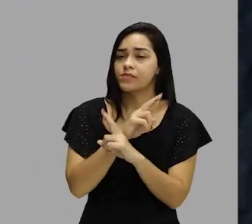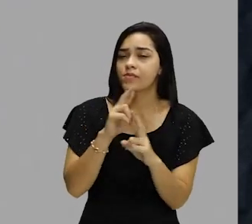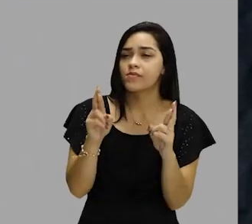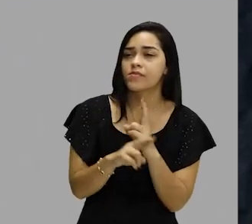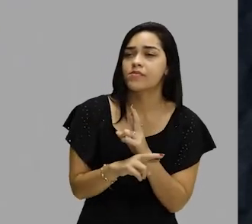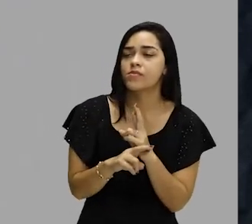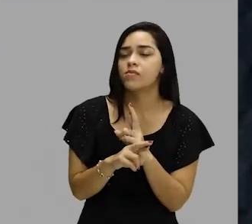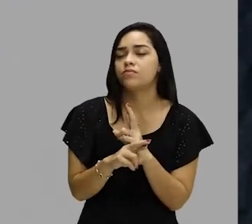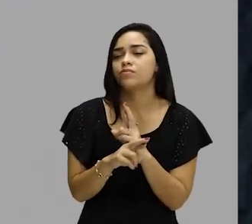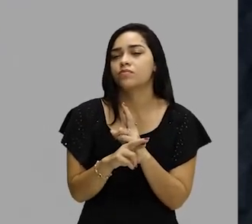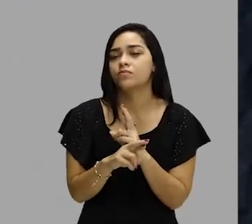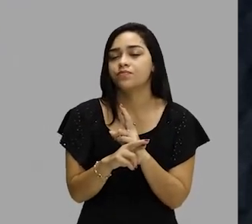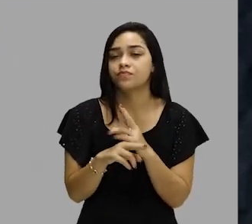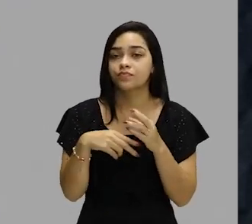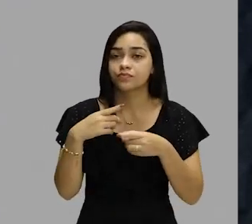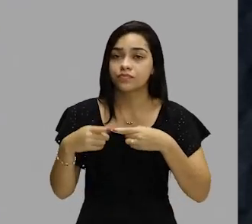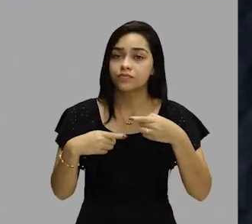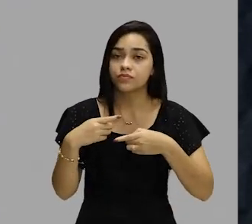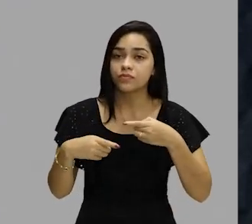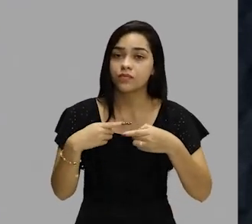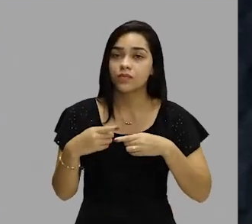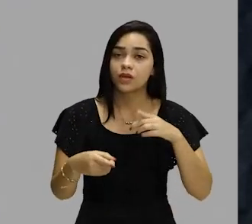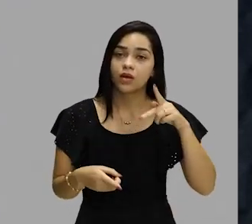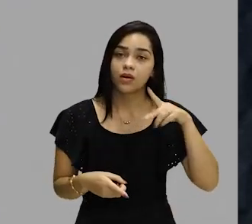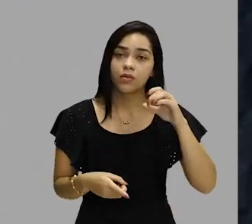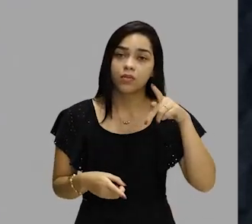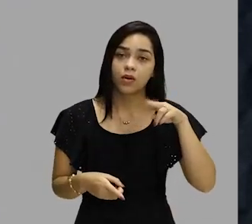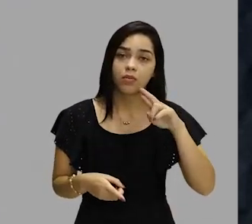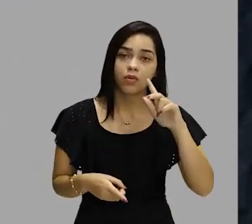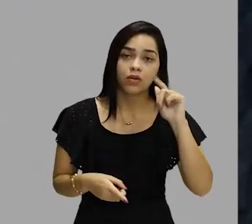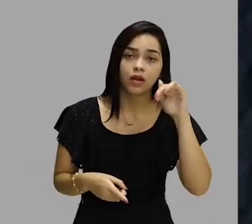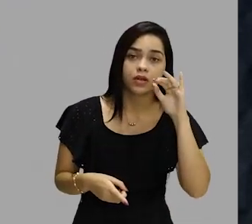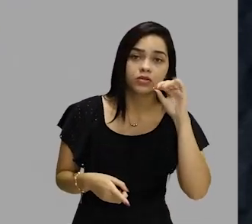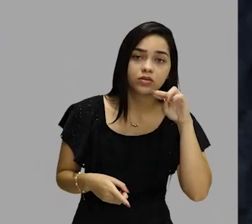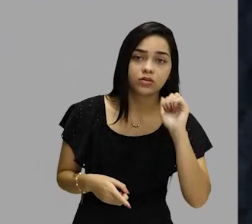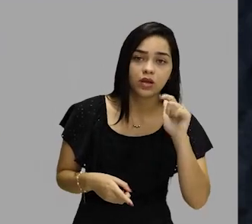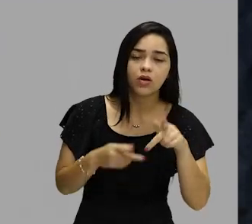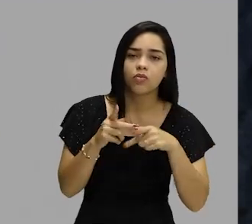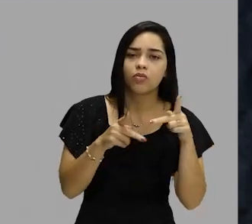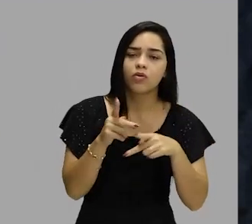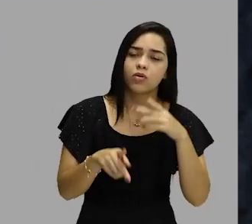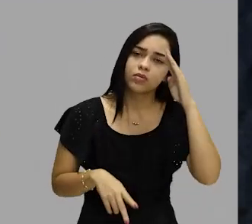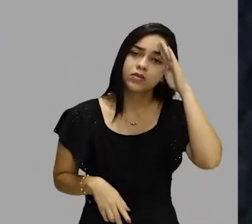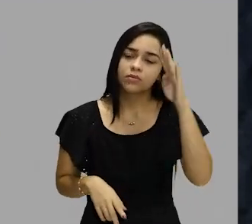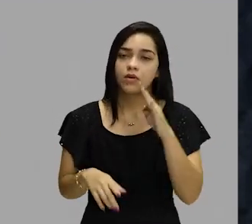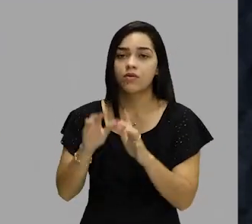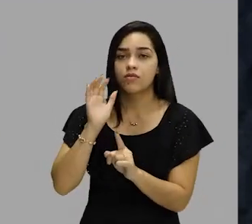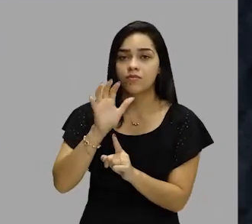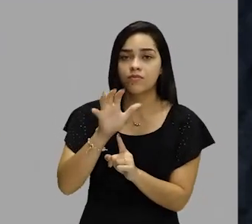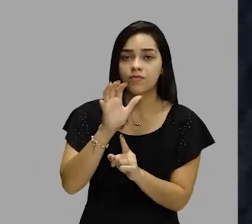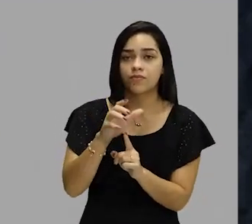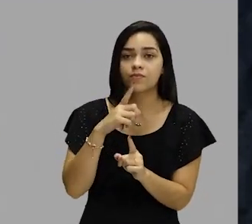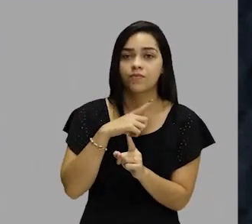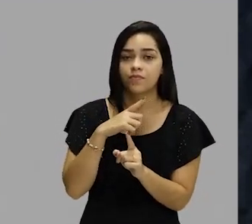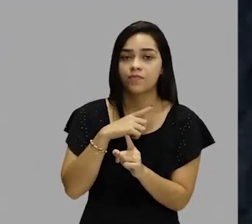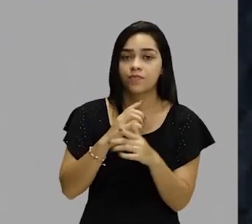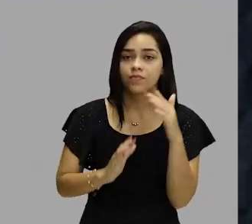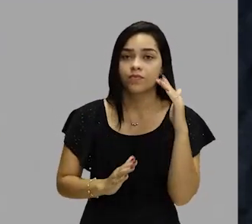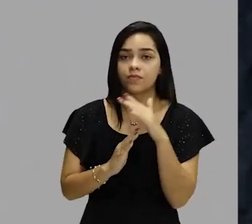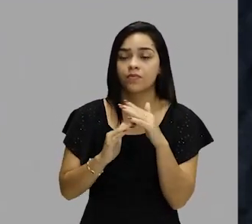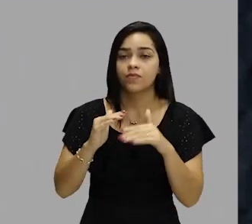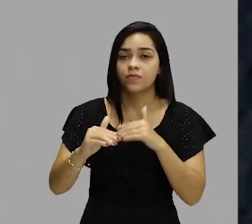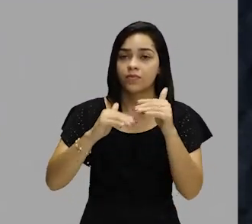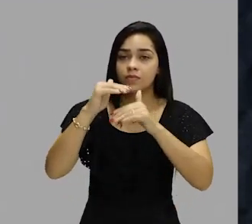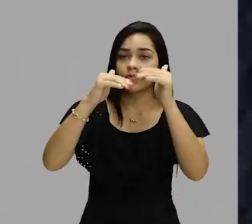de dinâmica populacional. Tá? Nós vamos ver quais são os principais fatores que limitam o crescimento